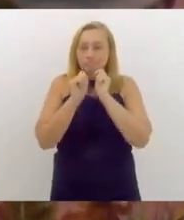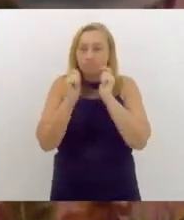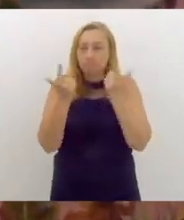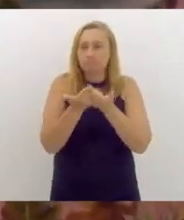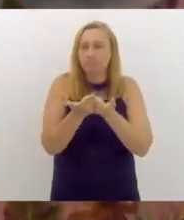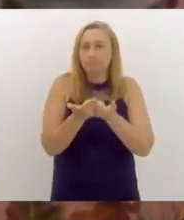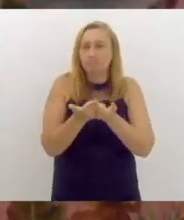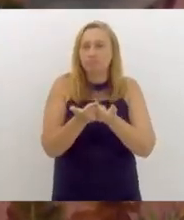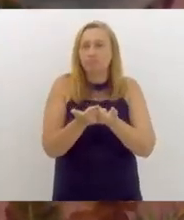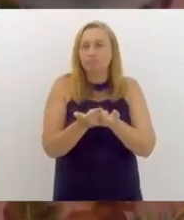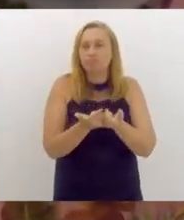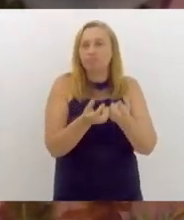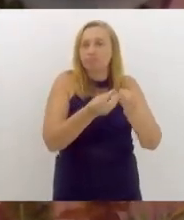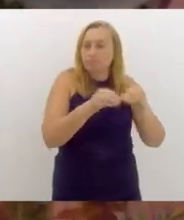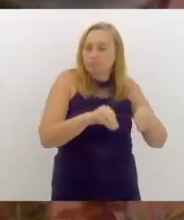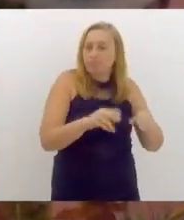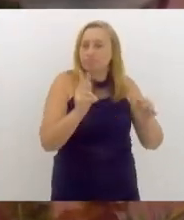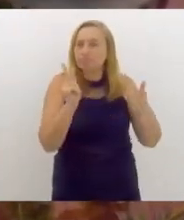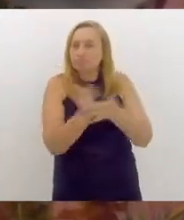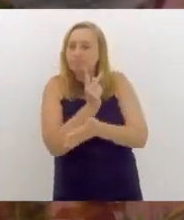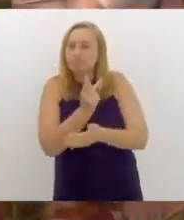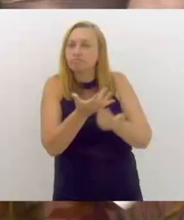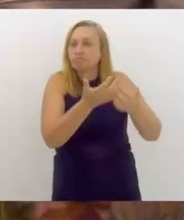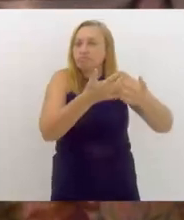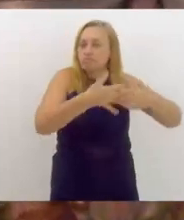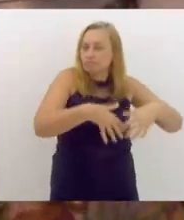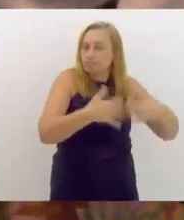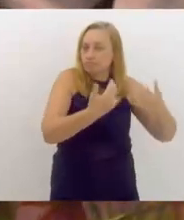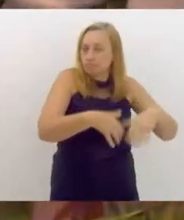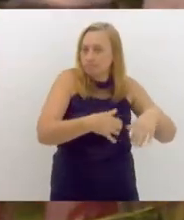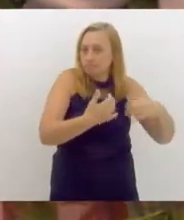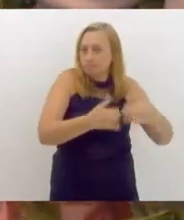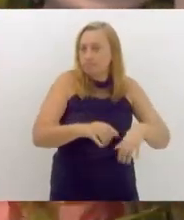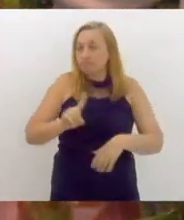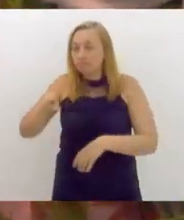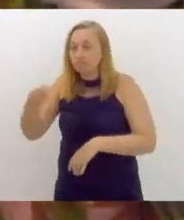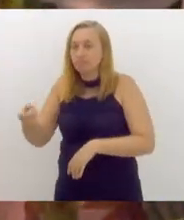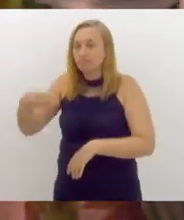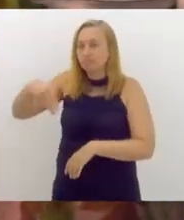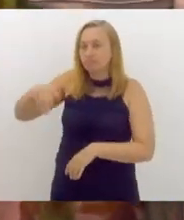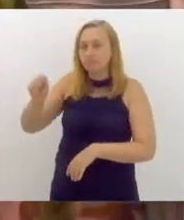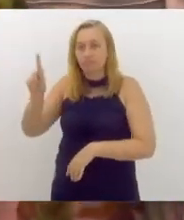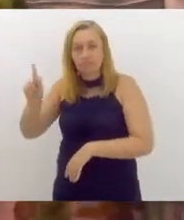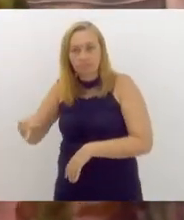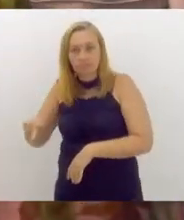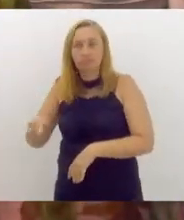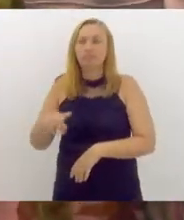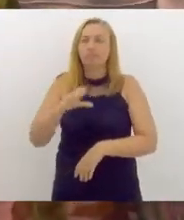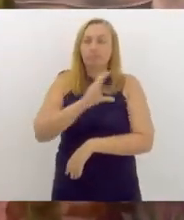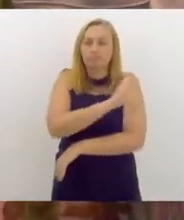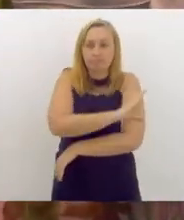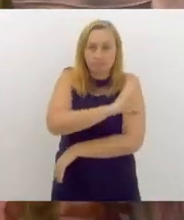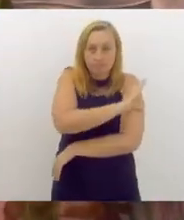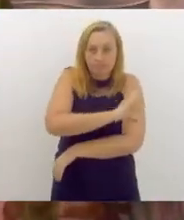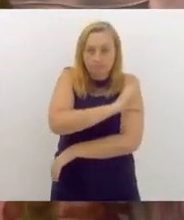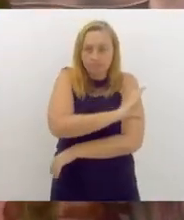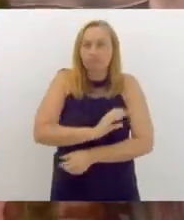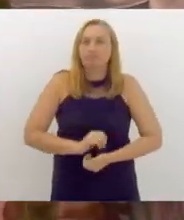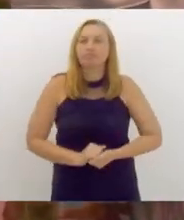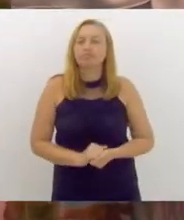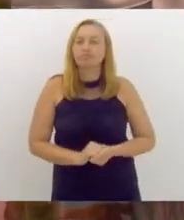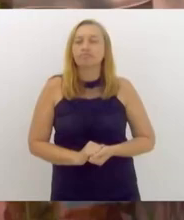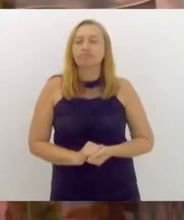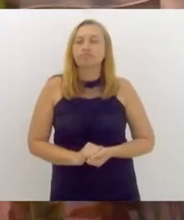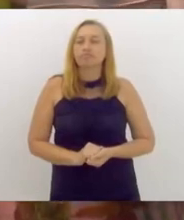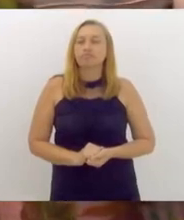para tragédias que aconteceram em Petrópolis, outra em Macaé, Campos dos Goitacazes,